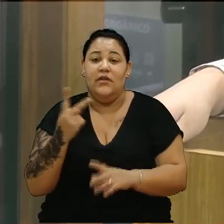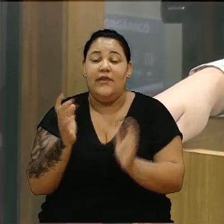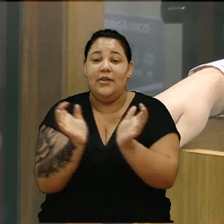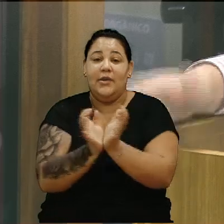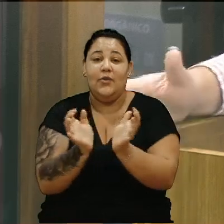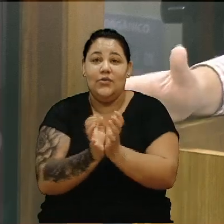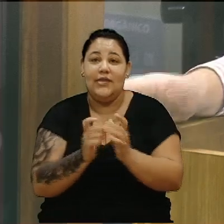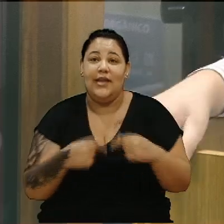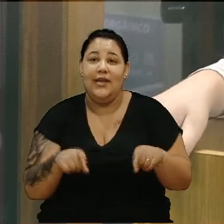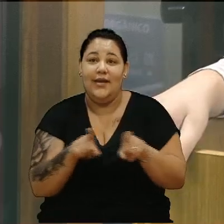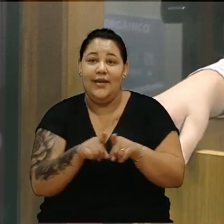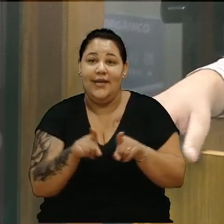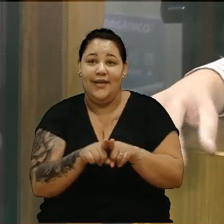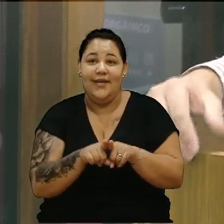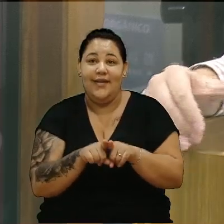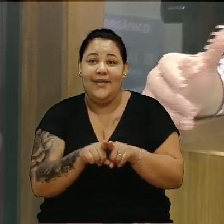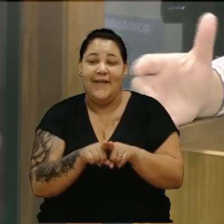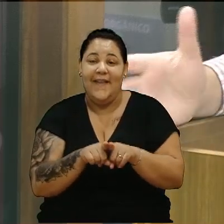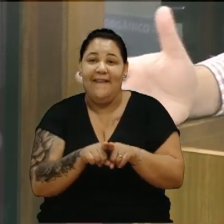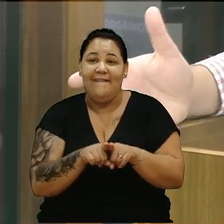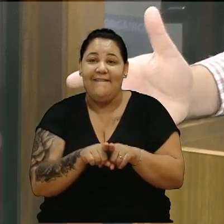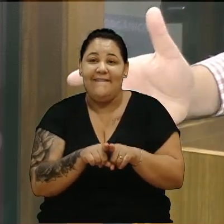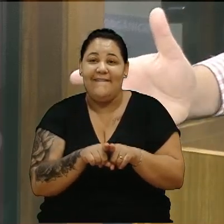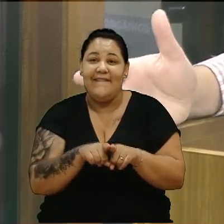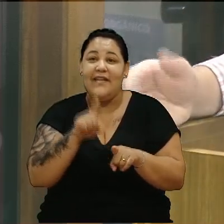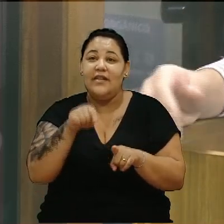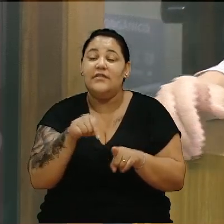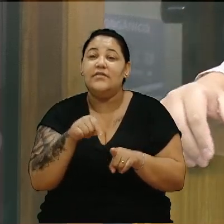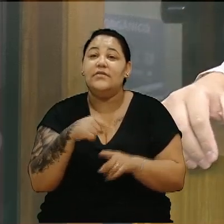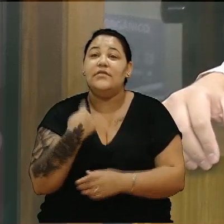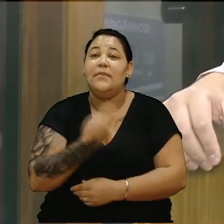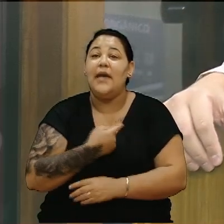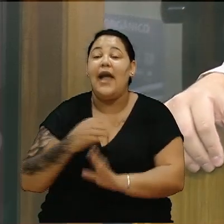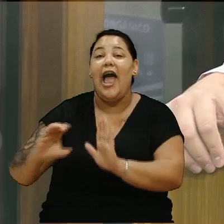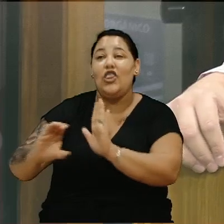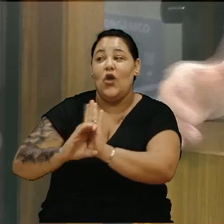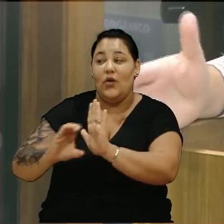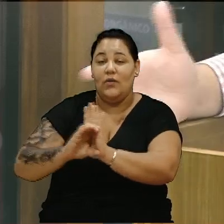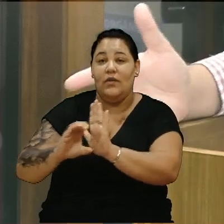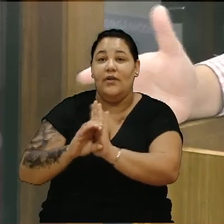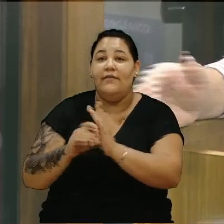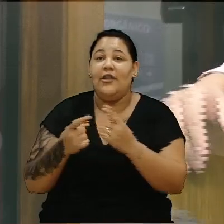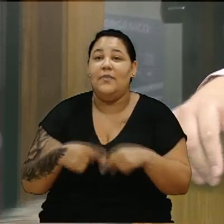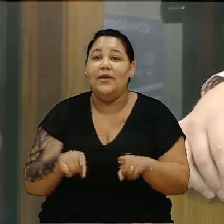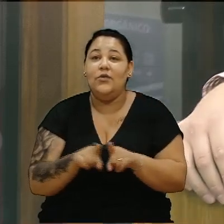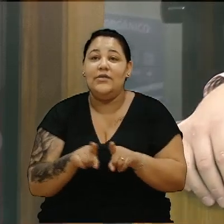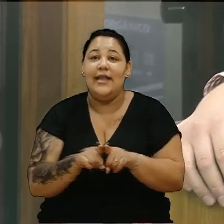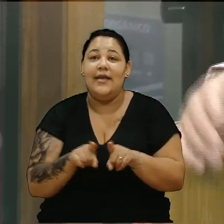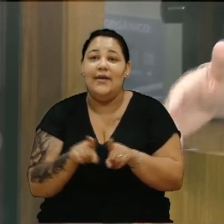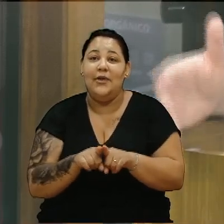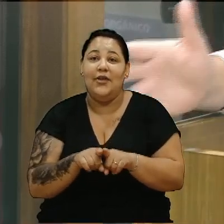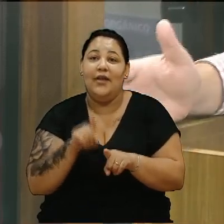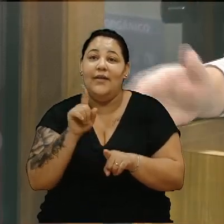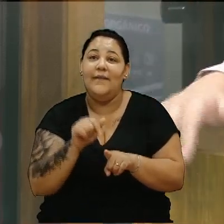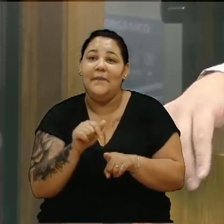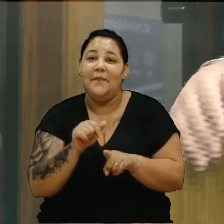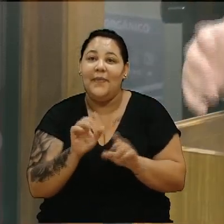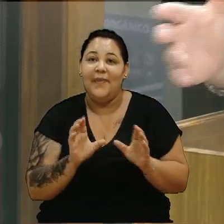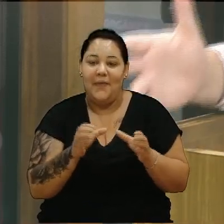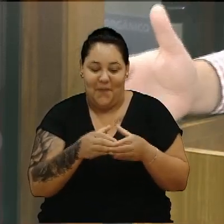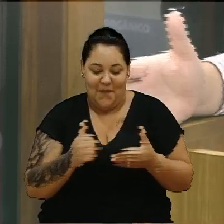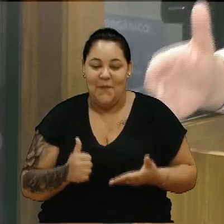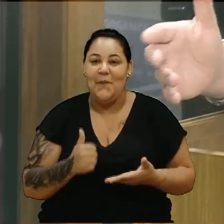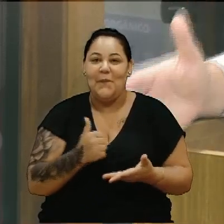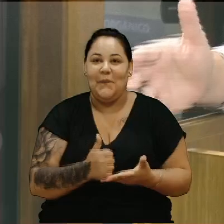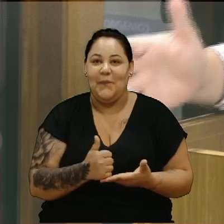também, cristãos evangélicos, e tantos outros que são cristãos católicos, né, que professam também a fé em Jesus